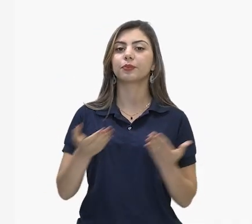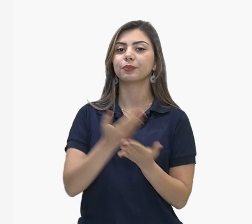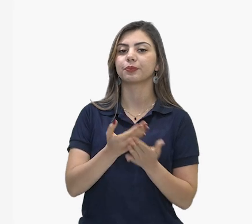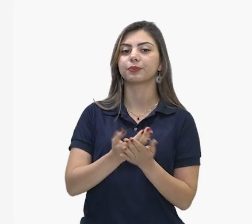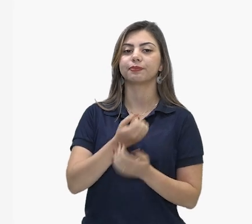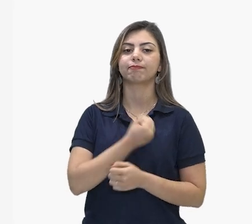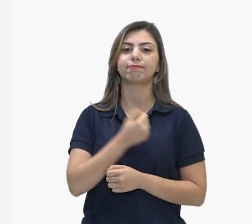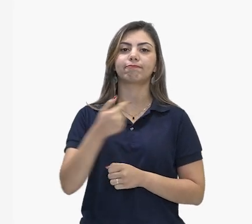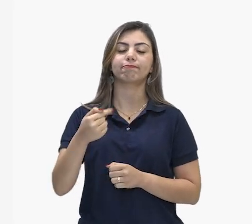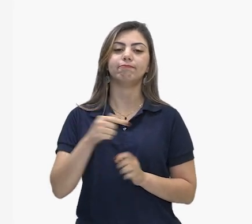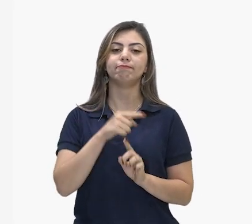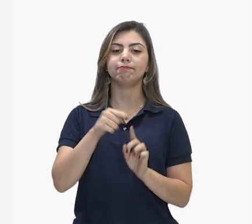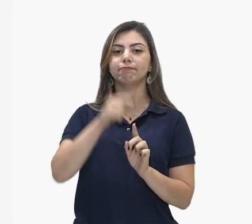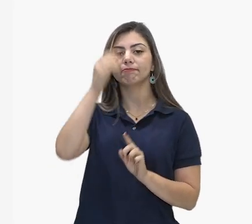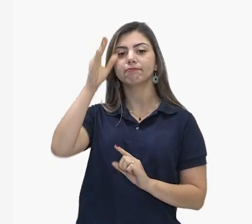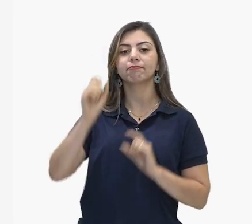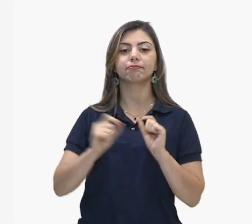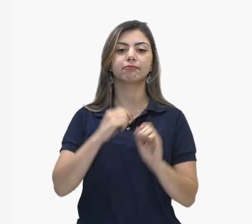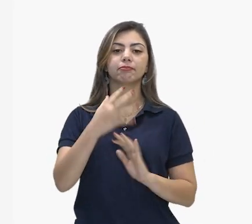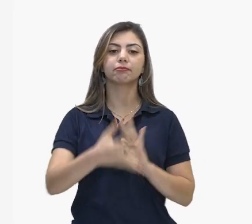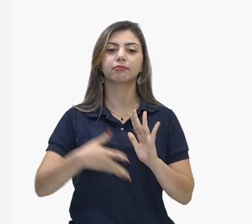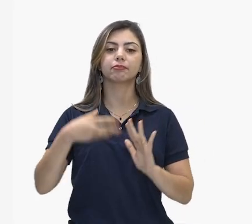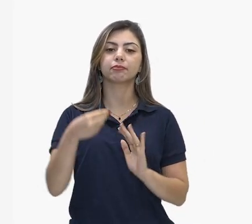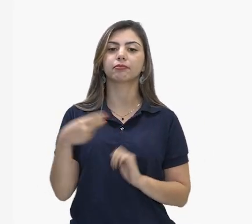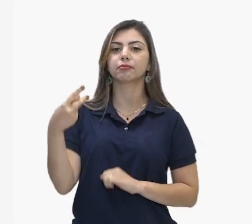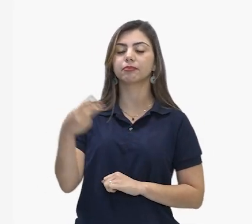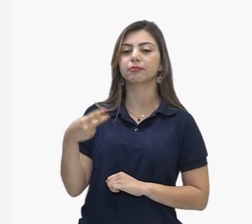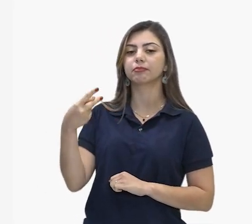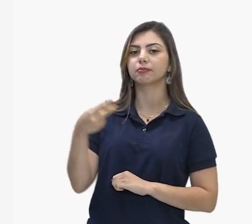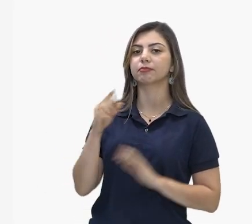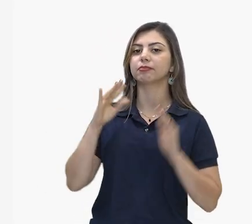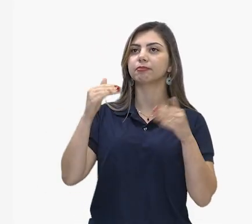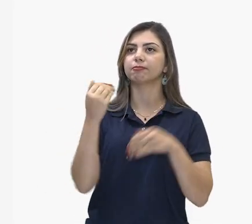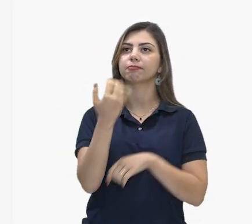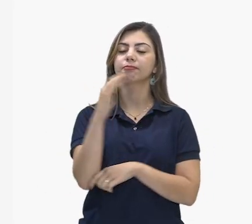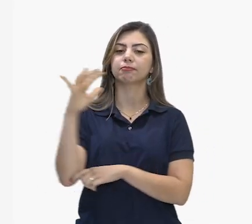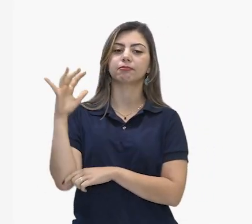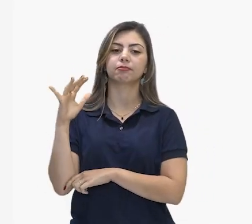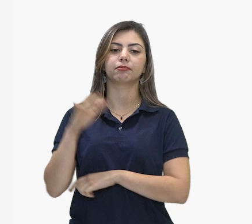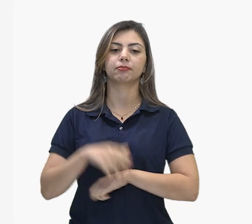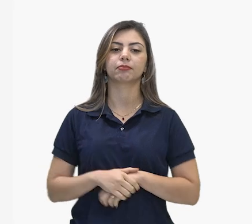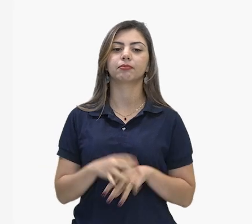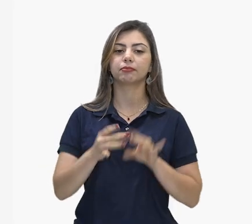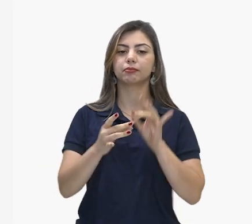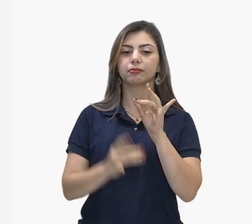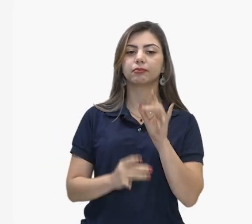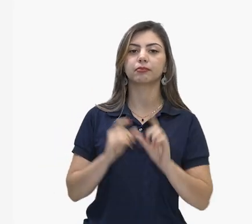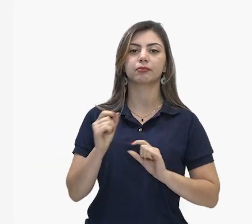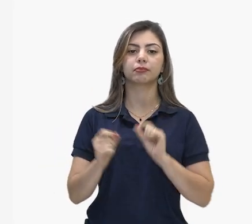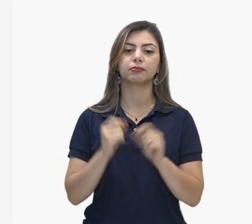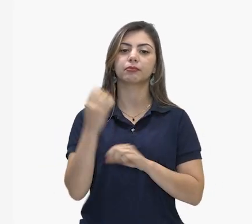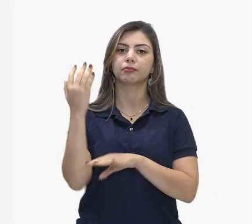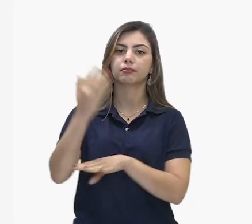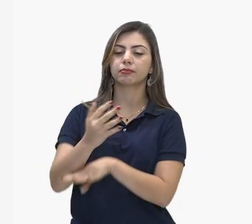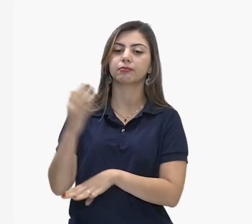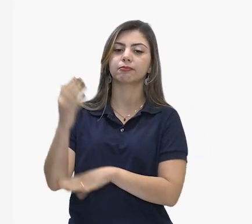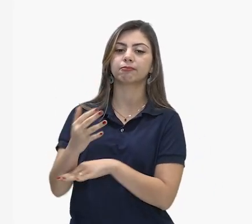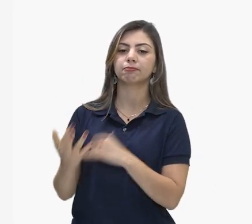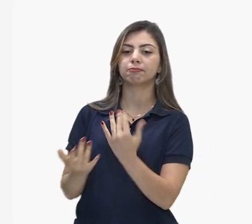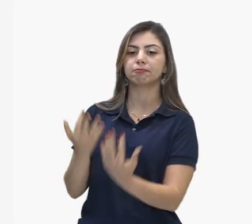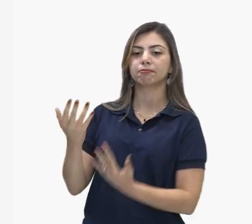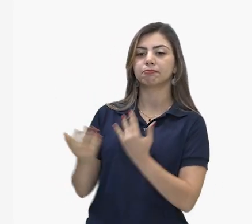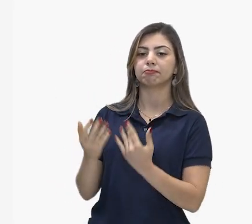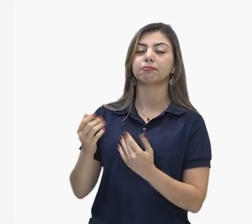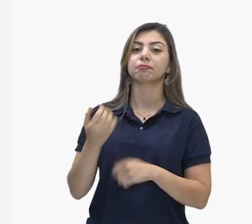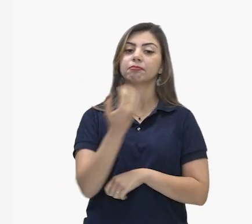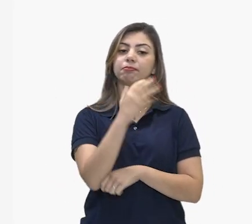número 7 com o objeto de conhecimento a Amazônia e as políticas ambientais e o detalhamento, desmatamento,